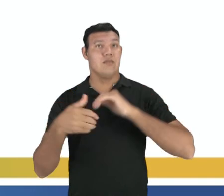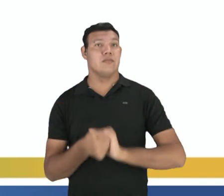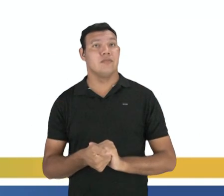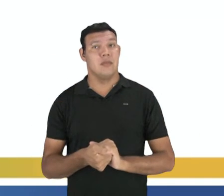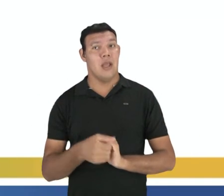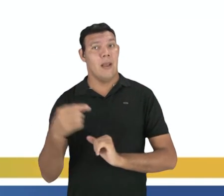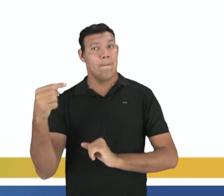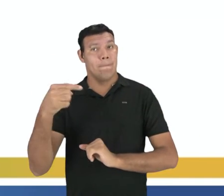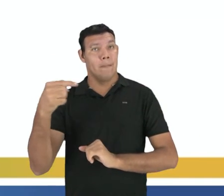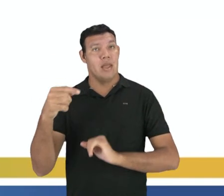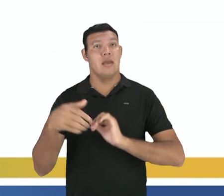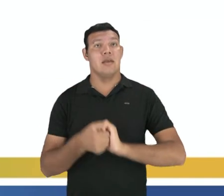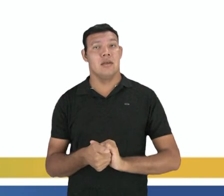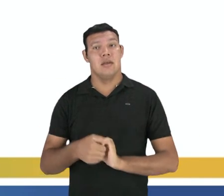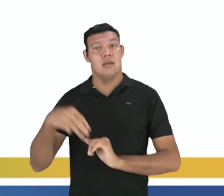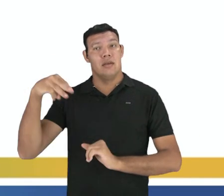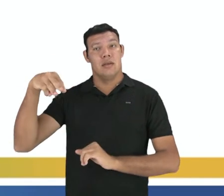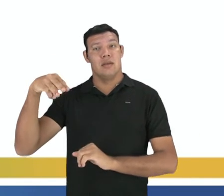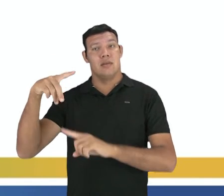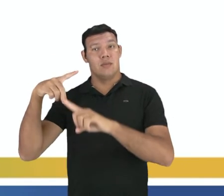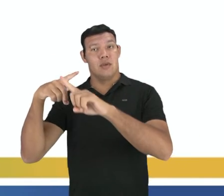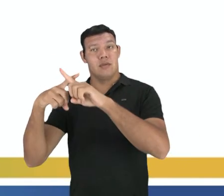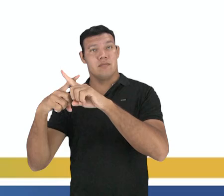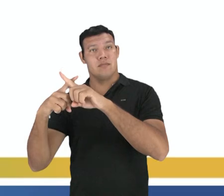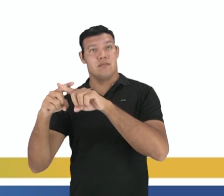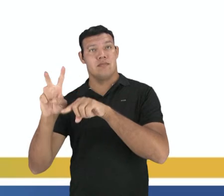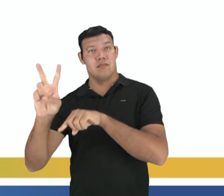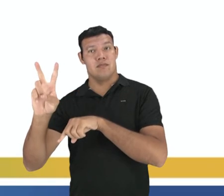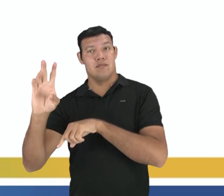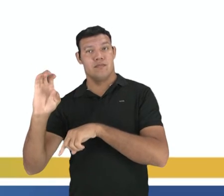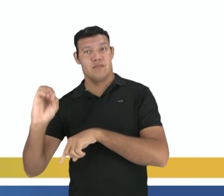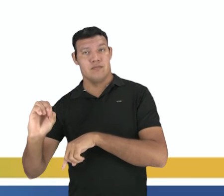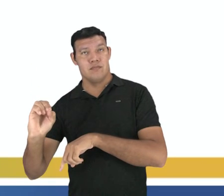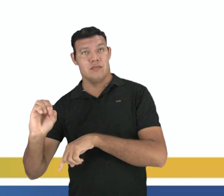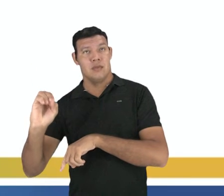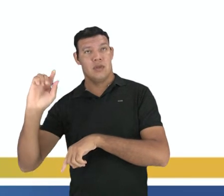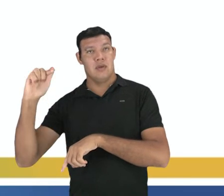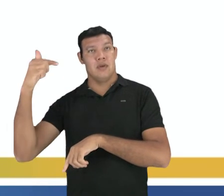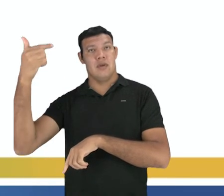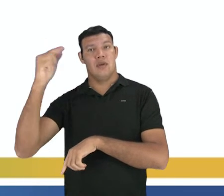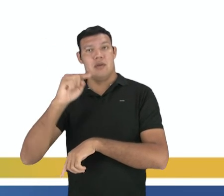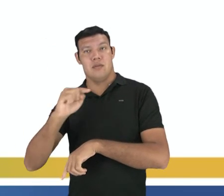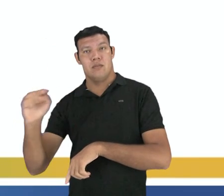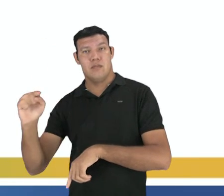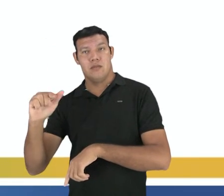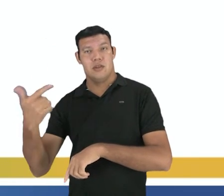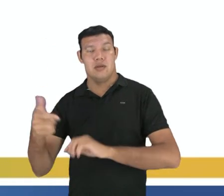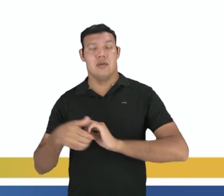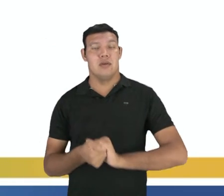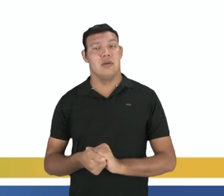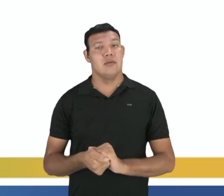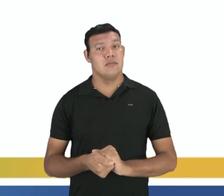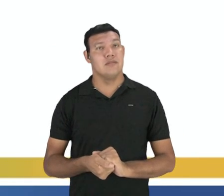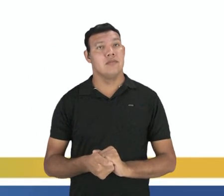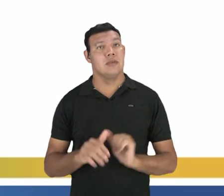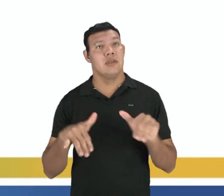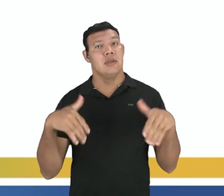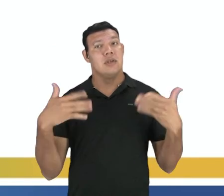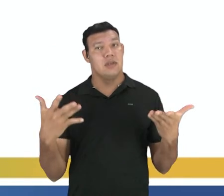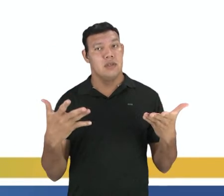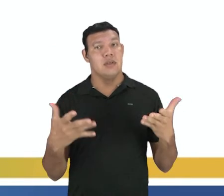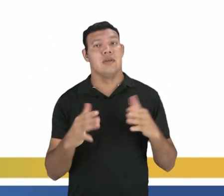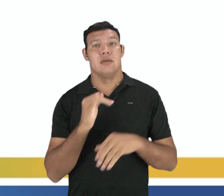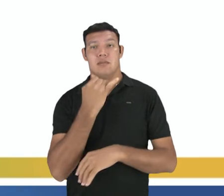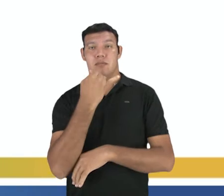MV quadrado sobre dois no início então é a energia cinética inicial final menos